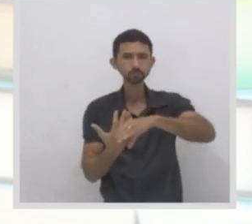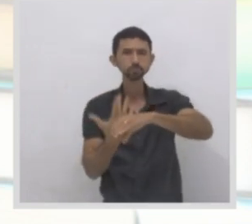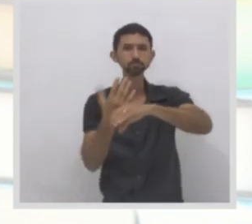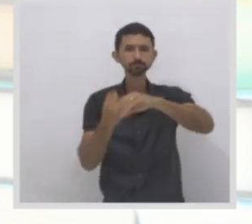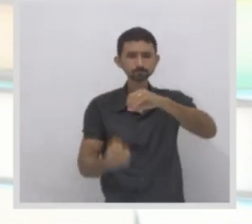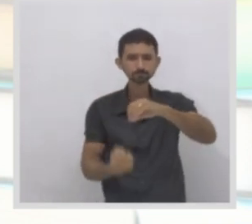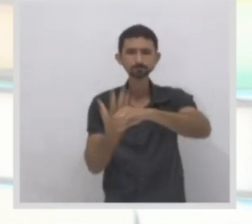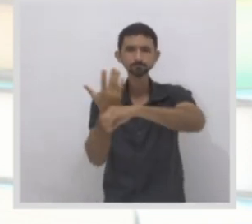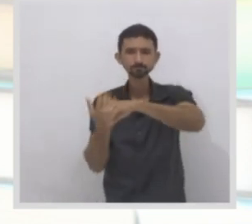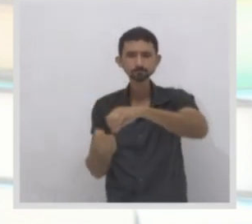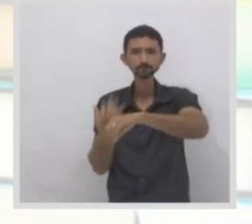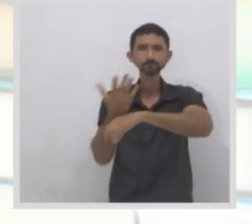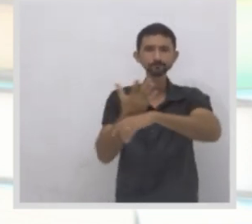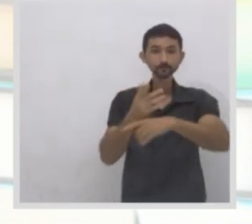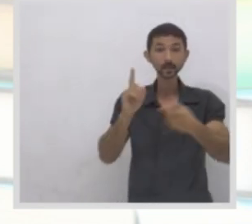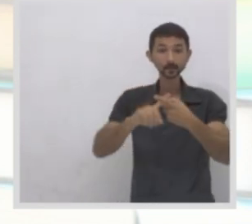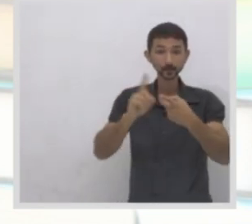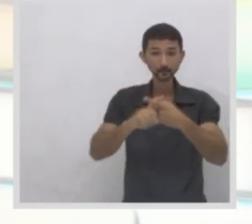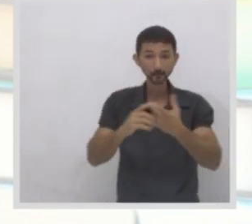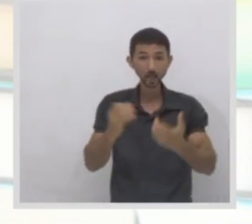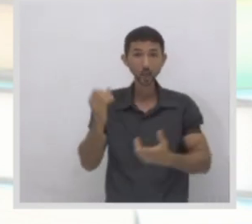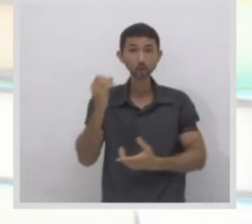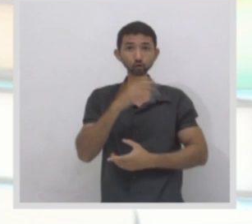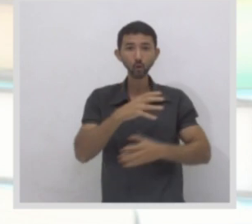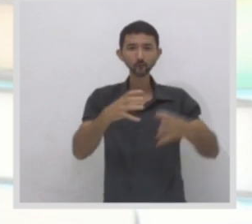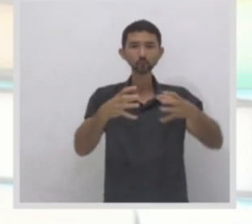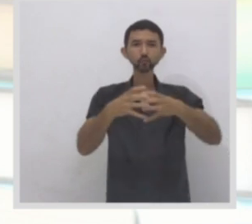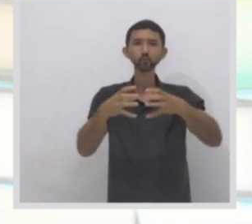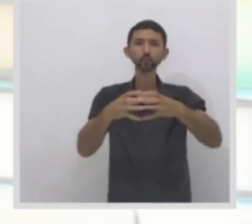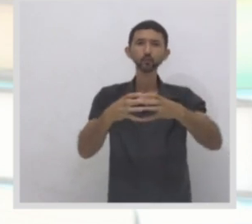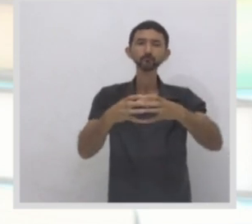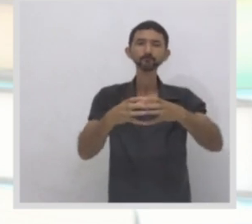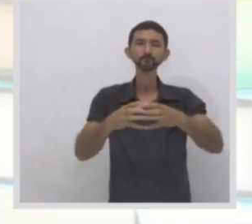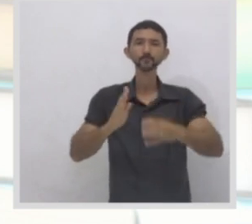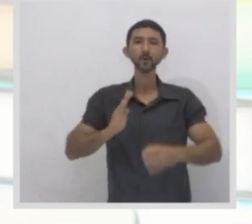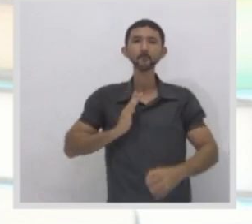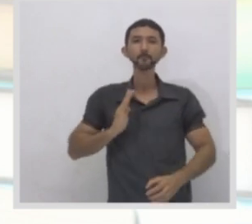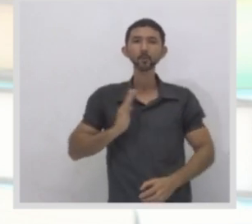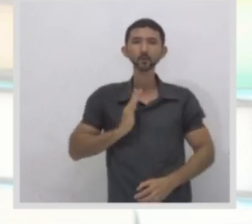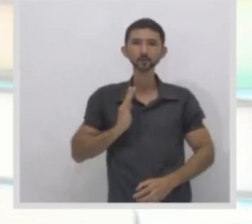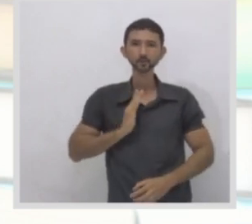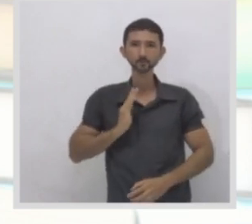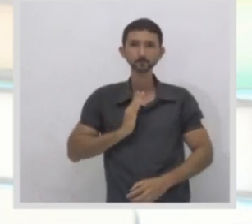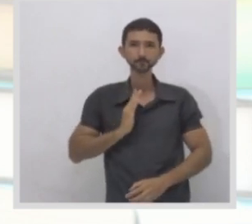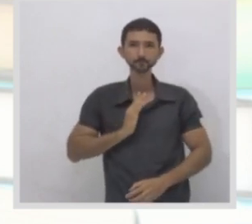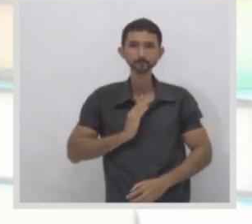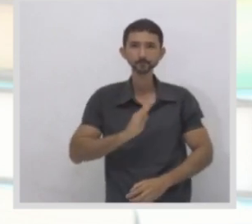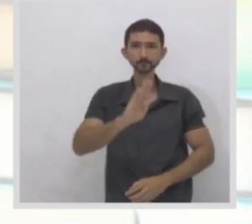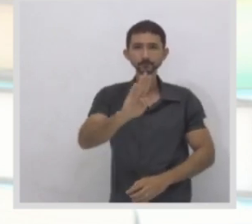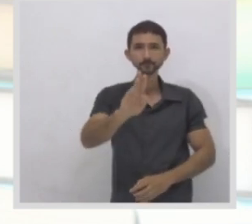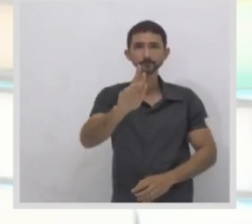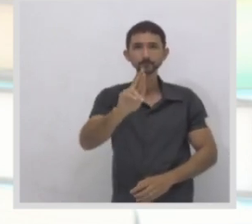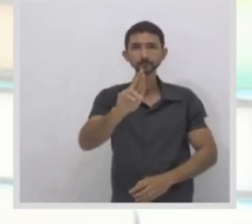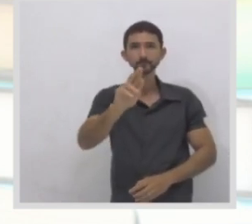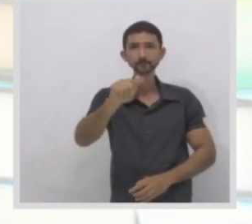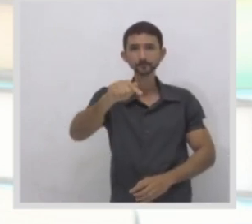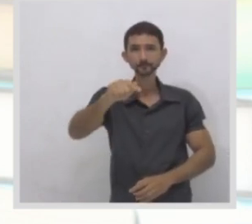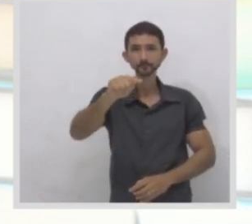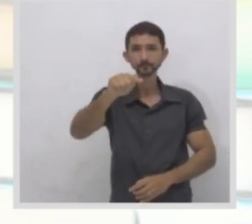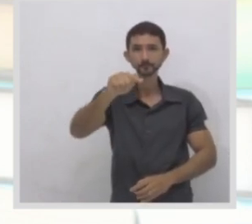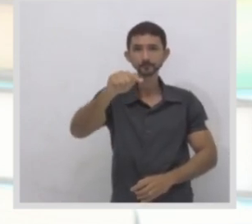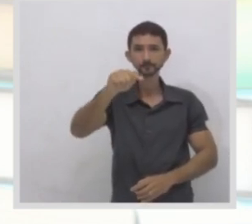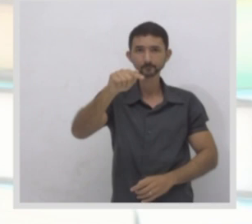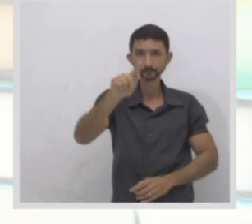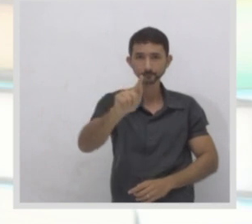nações, nós vamos ter uma nova classe também surgindo, que é a burguesia, né? Nesse processo de surgimento do capitalismo,